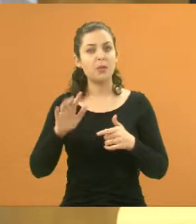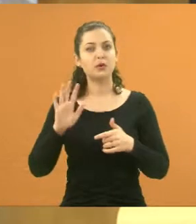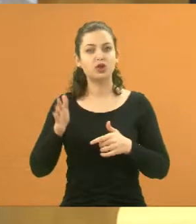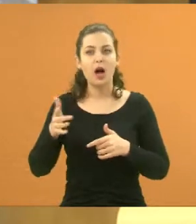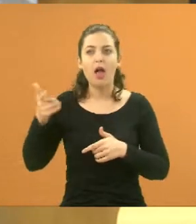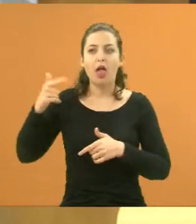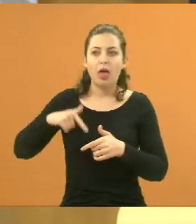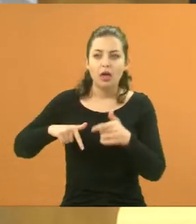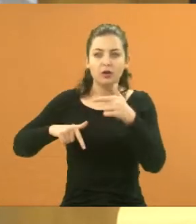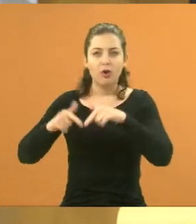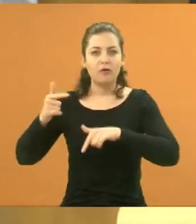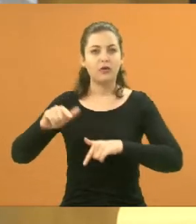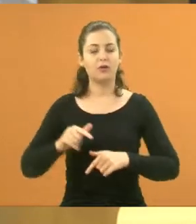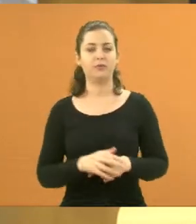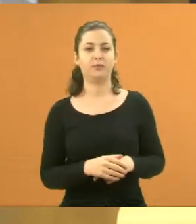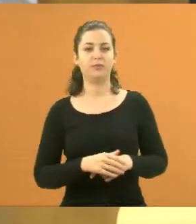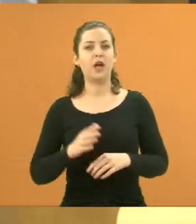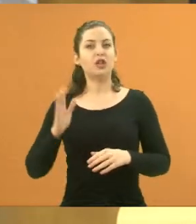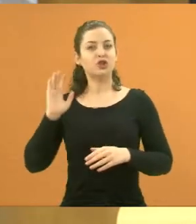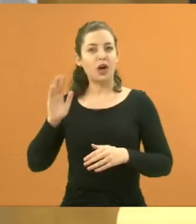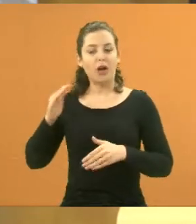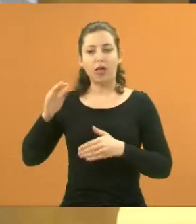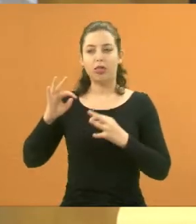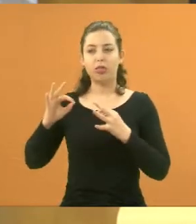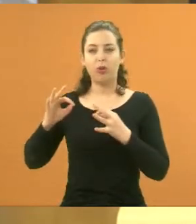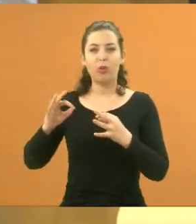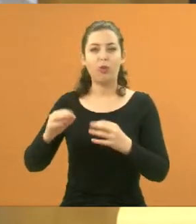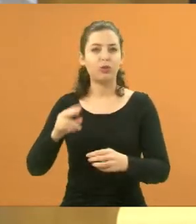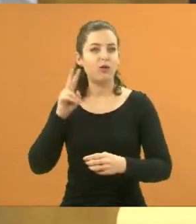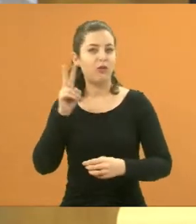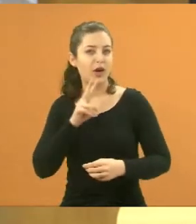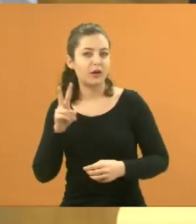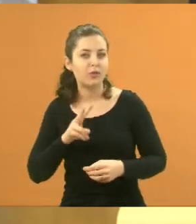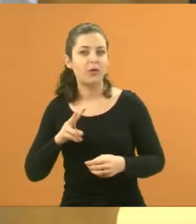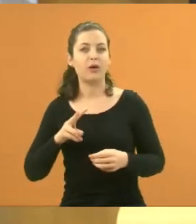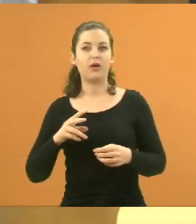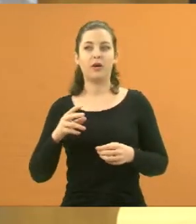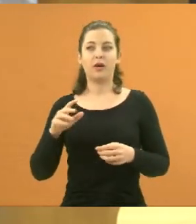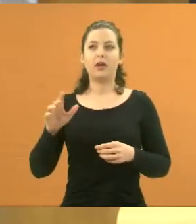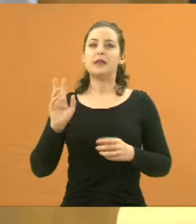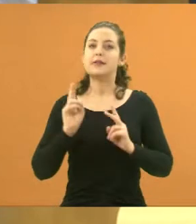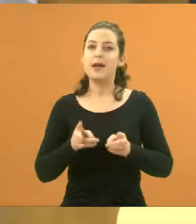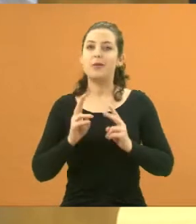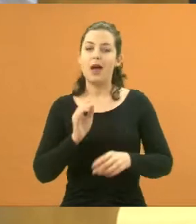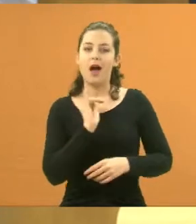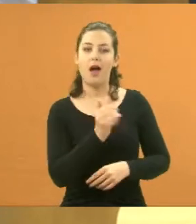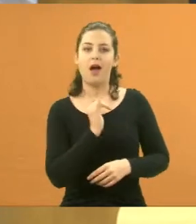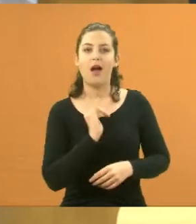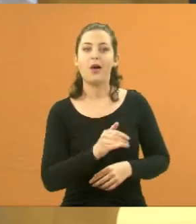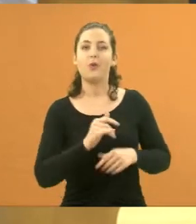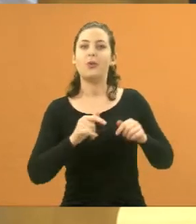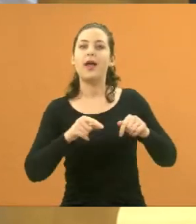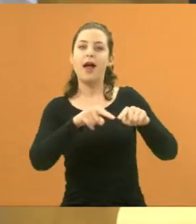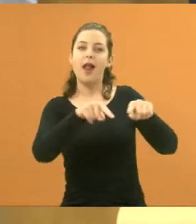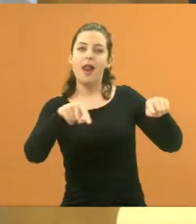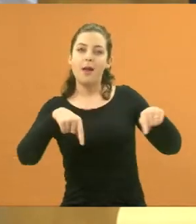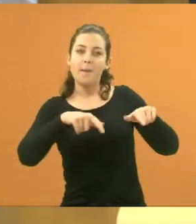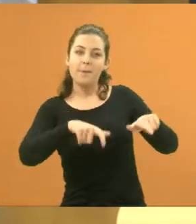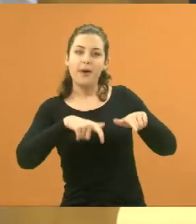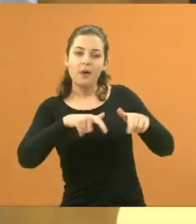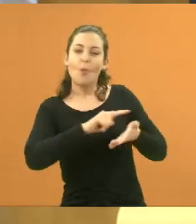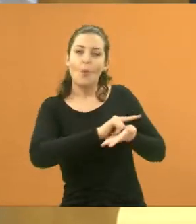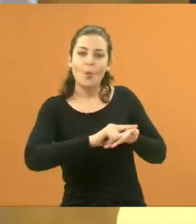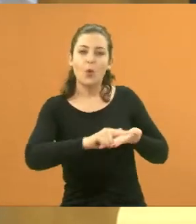casa. Eu acho que não tem um vereador sequer que não traga aqui uma demanda que seja a limpeza de terrenos